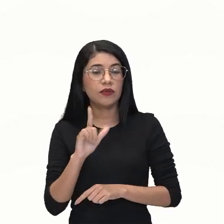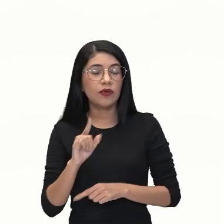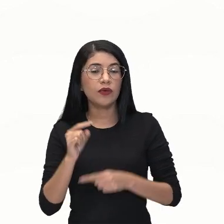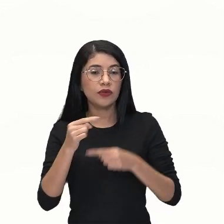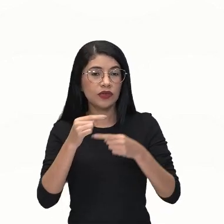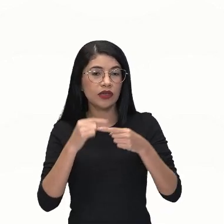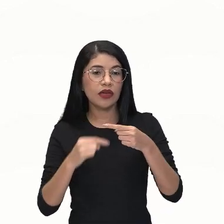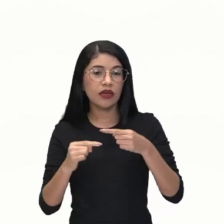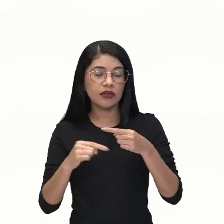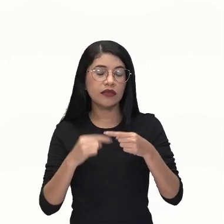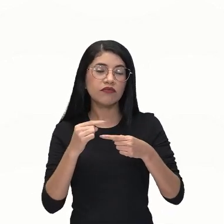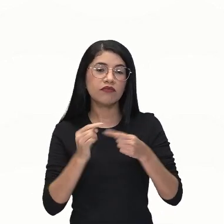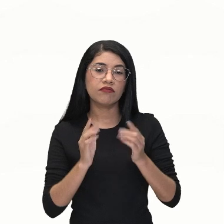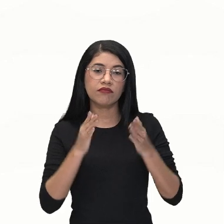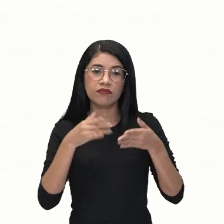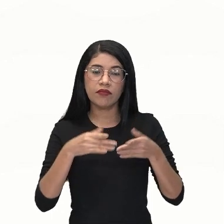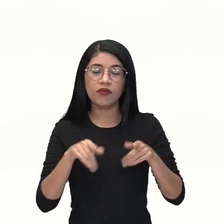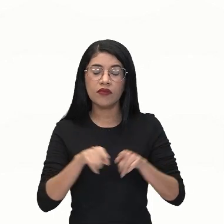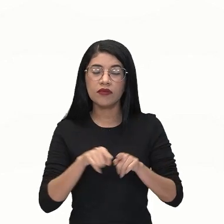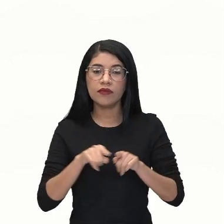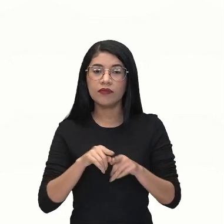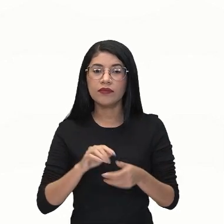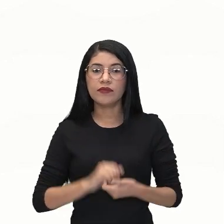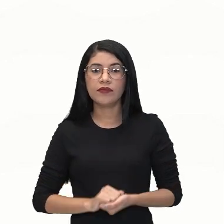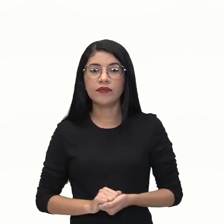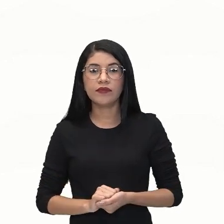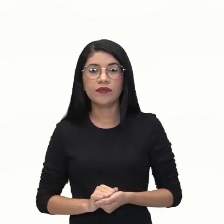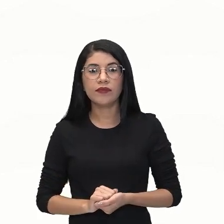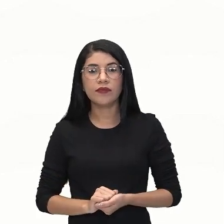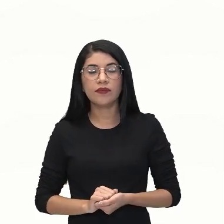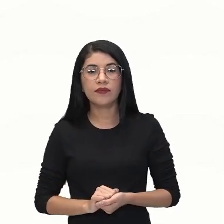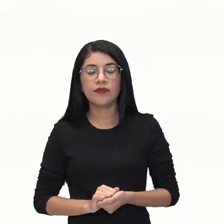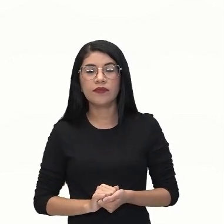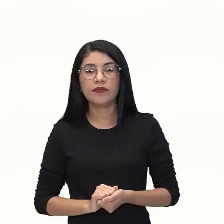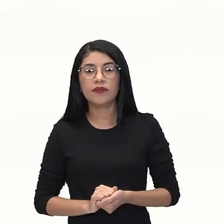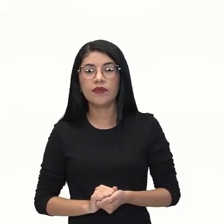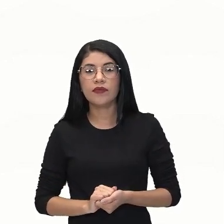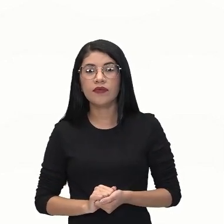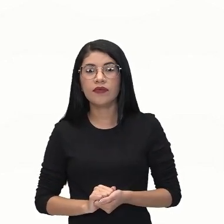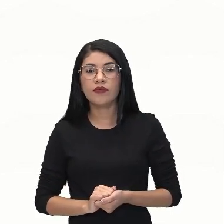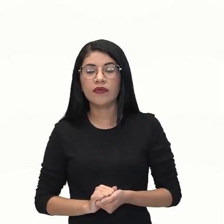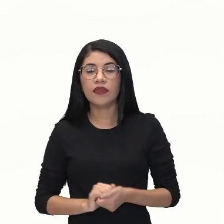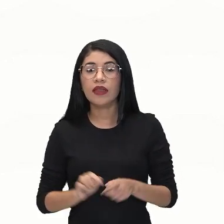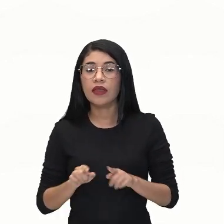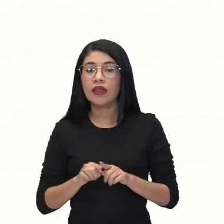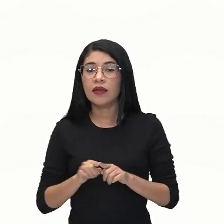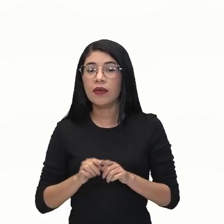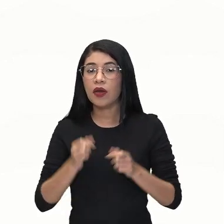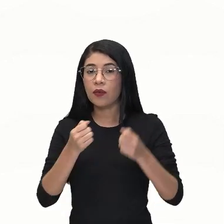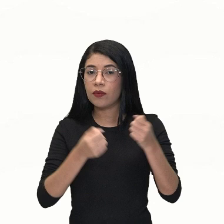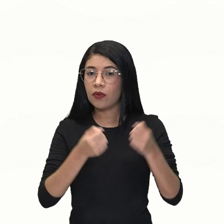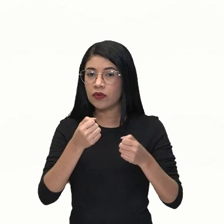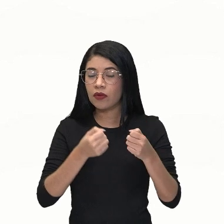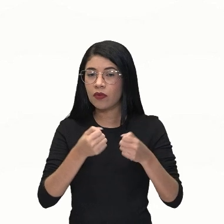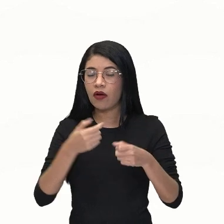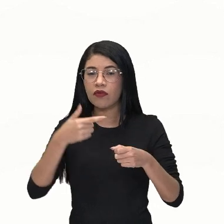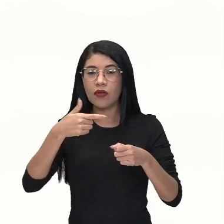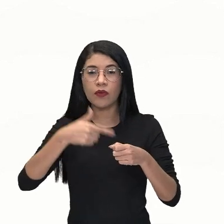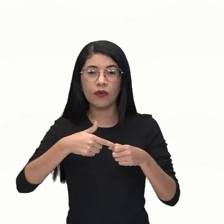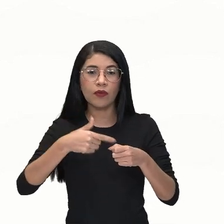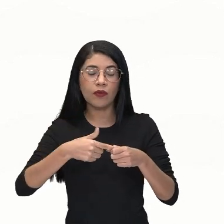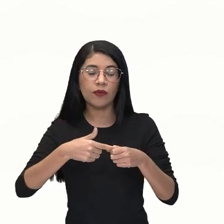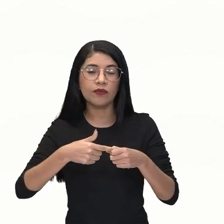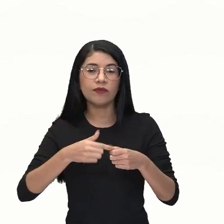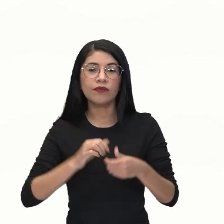razão especial, ok? Vamos continuar. Consumo do automóvel é a